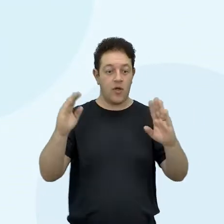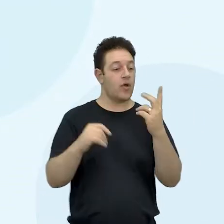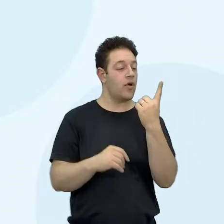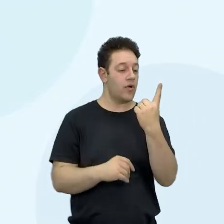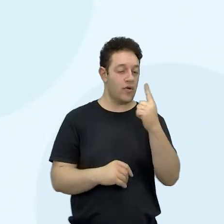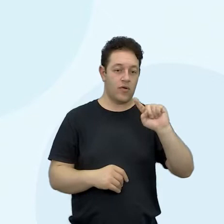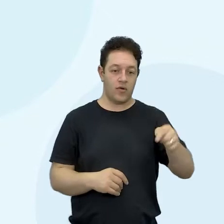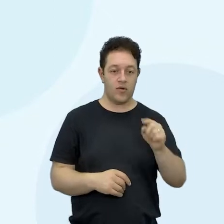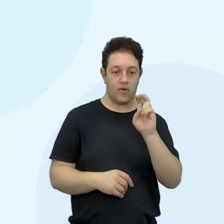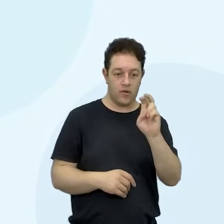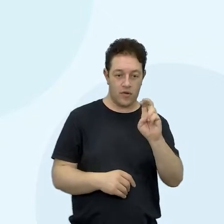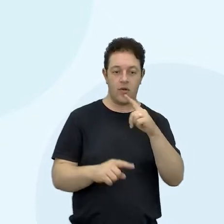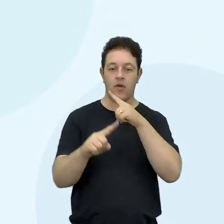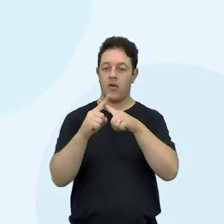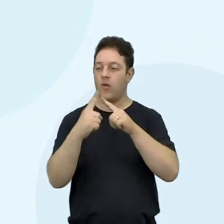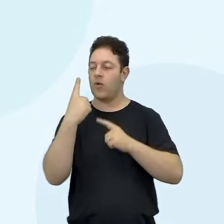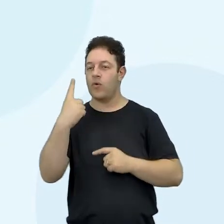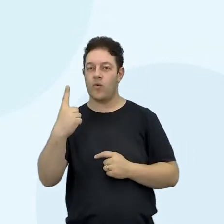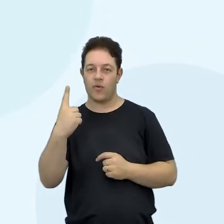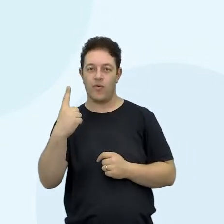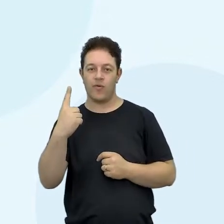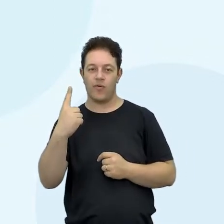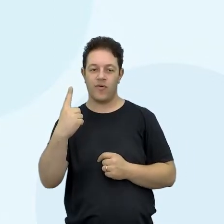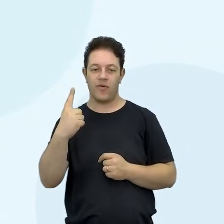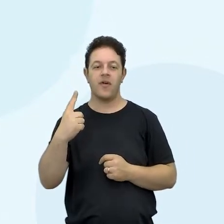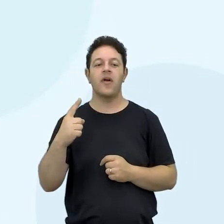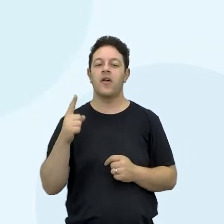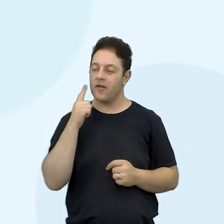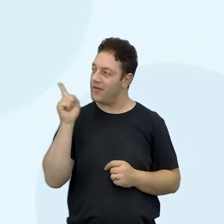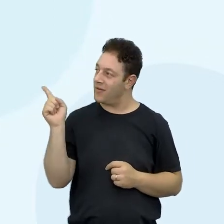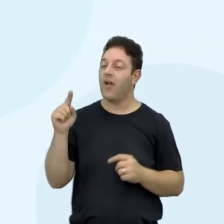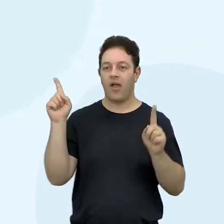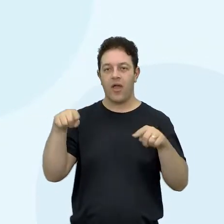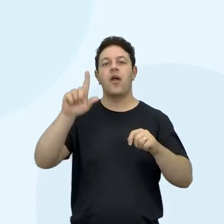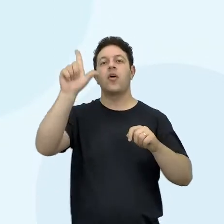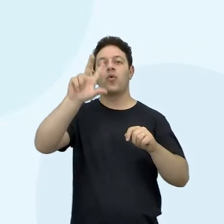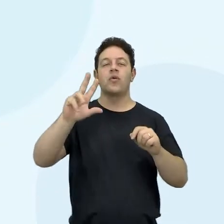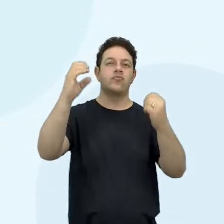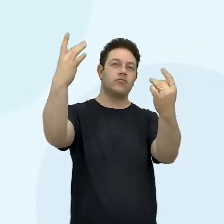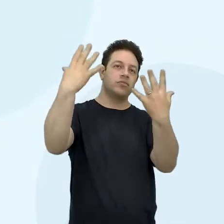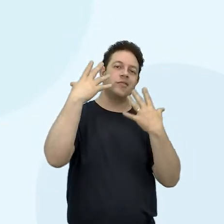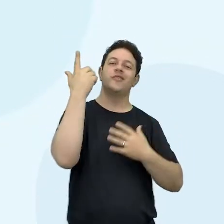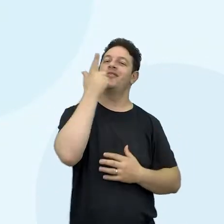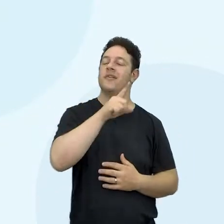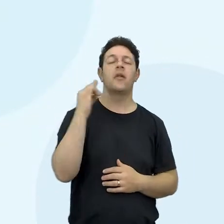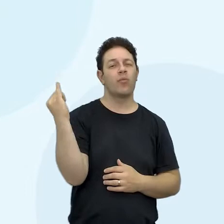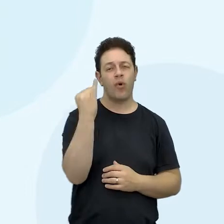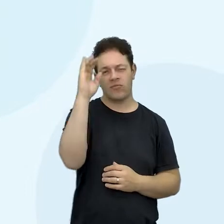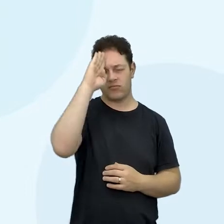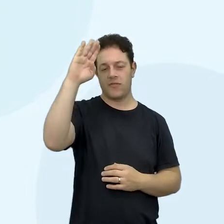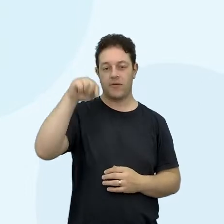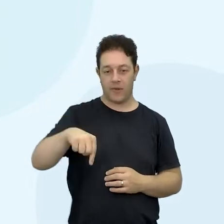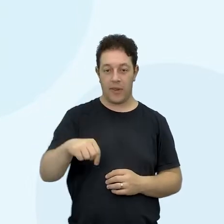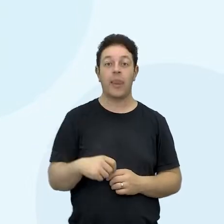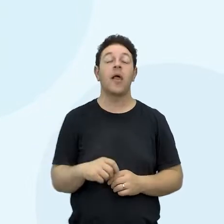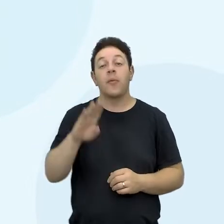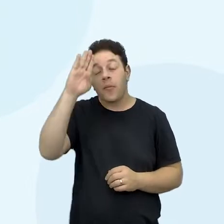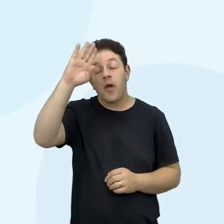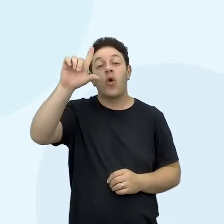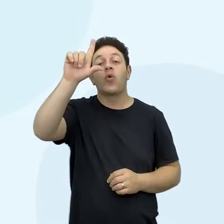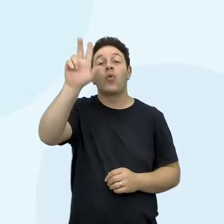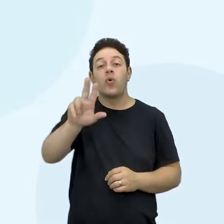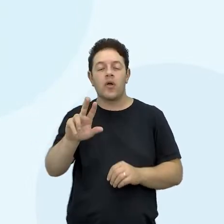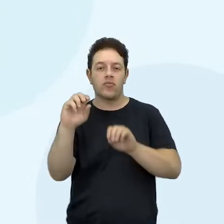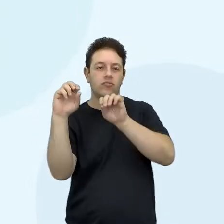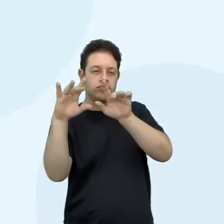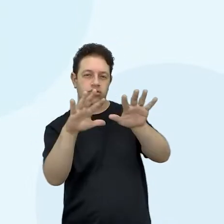metro, que é onde vai entrar a minha luz. É isso que é importante aqui na aula de hoje, tá bom? A entrada de luz,